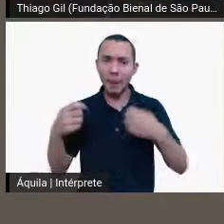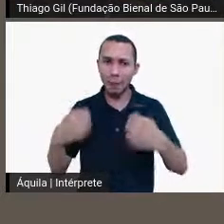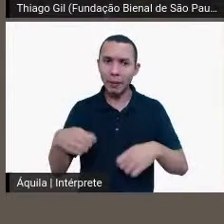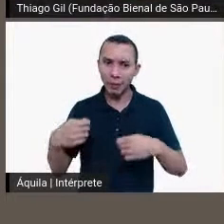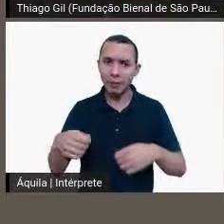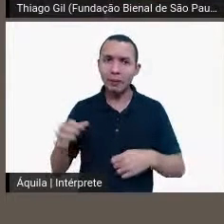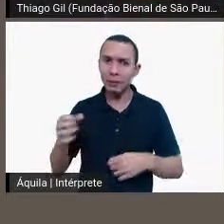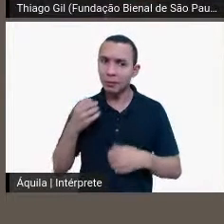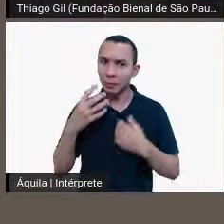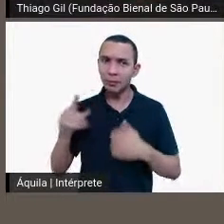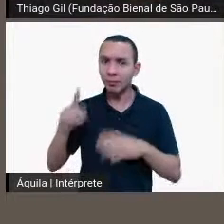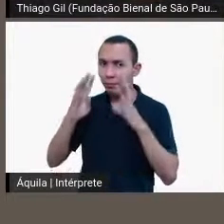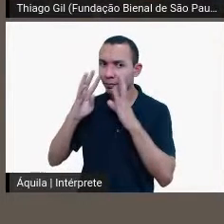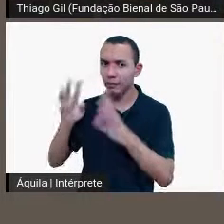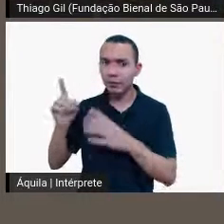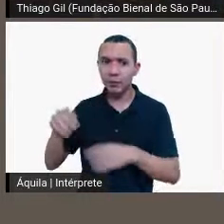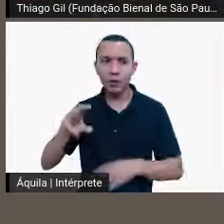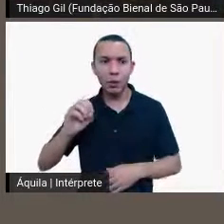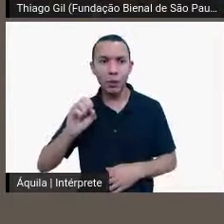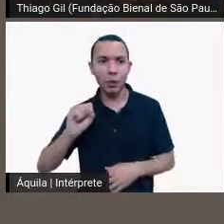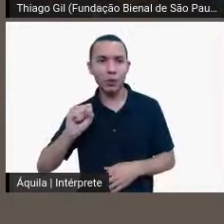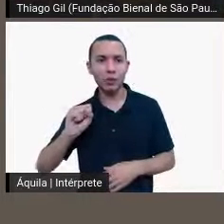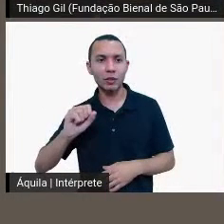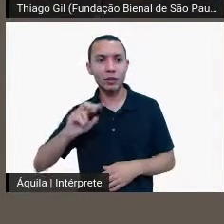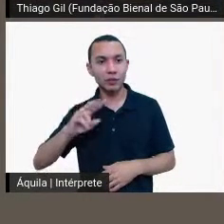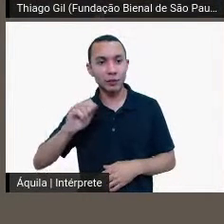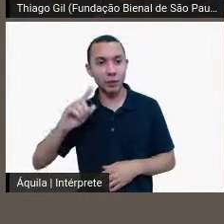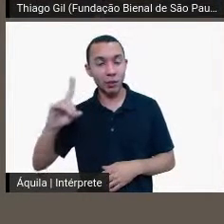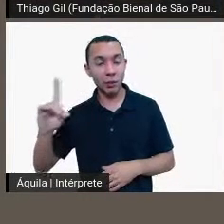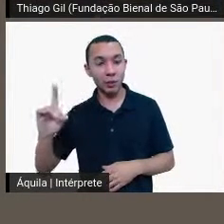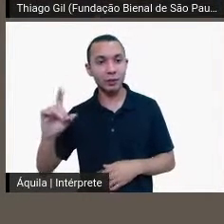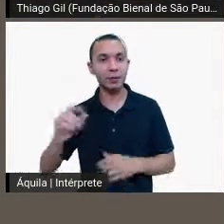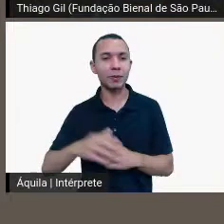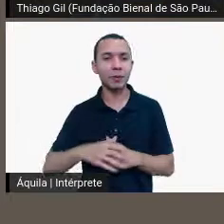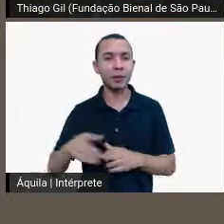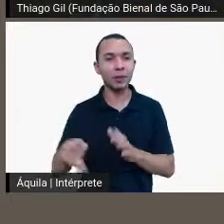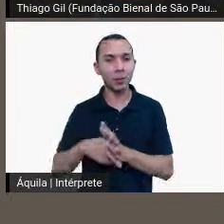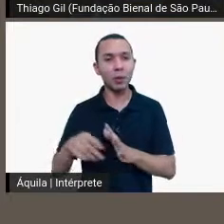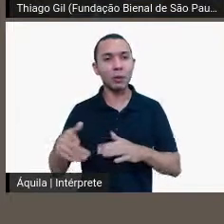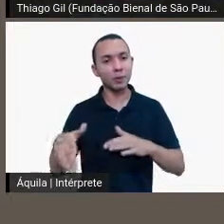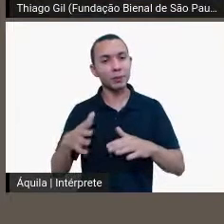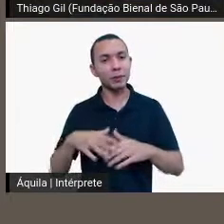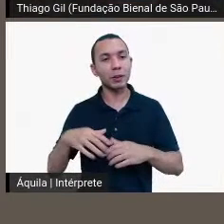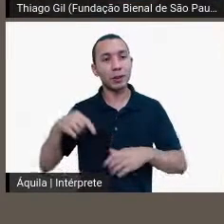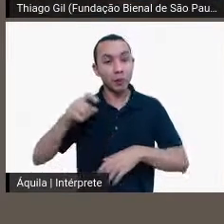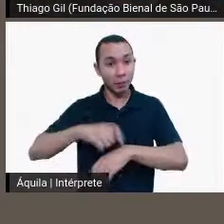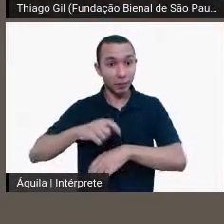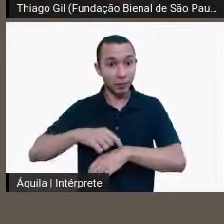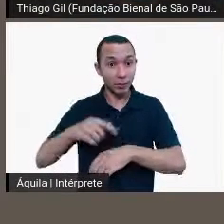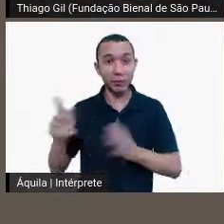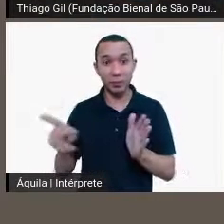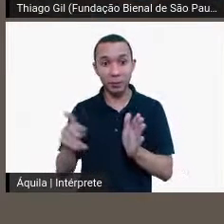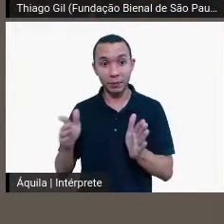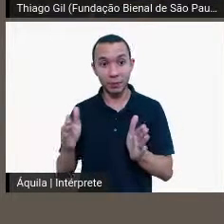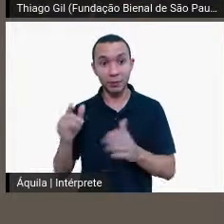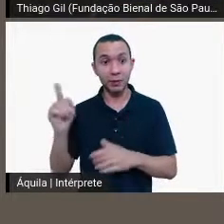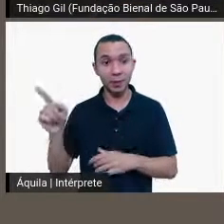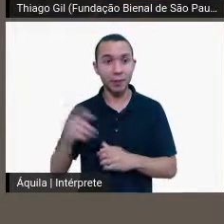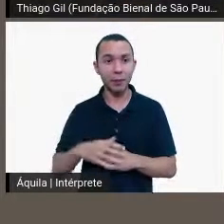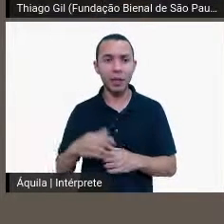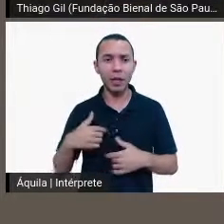do Oswald como poeta e como escritor interessado na modernidade. Então, para concluir, eu diria que